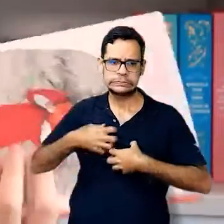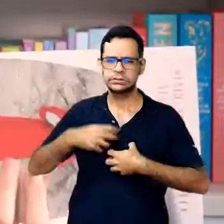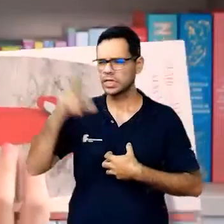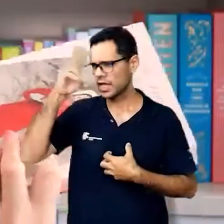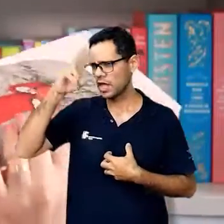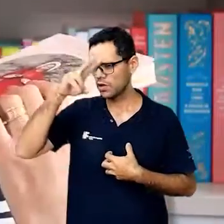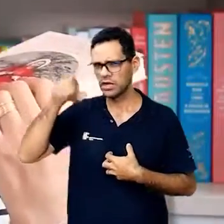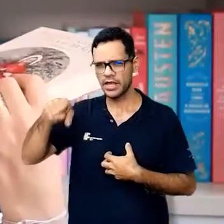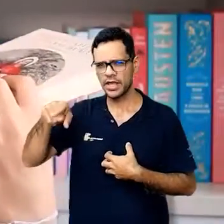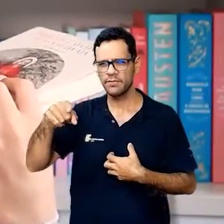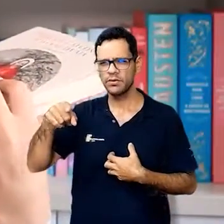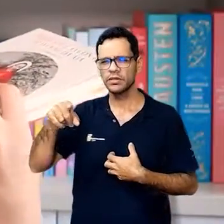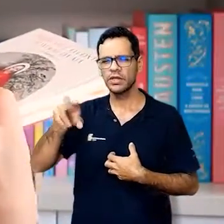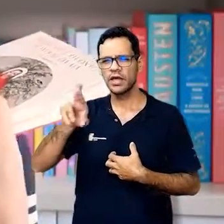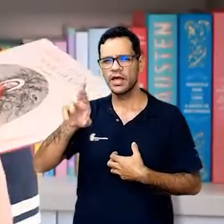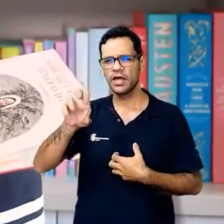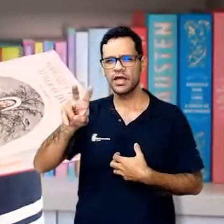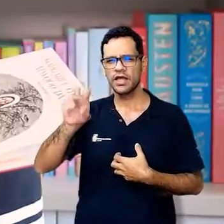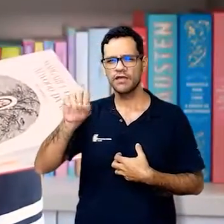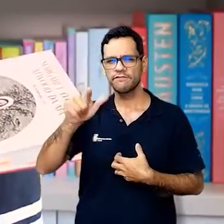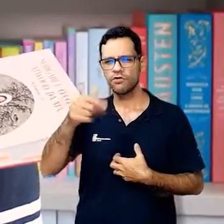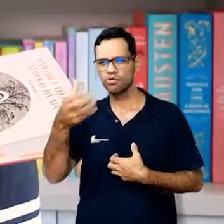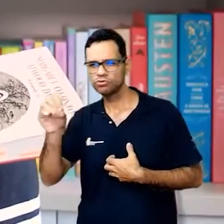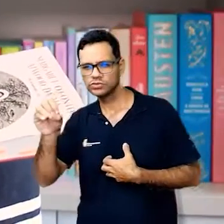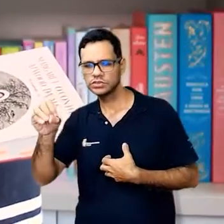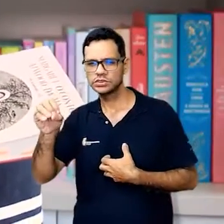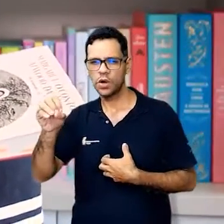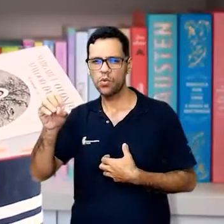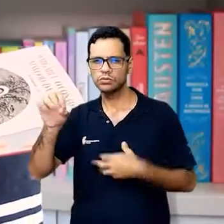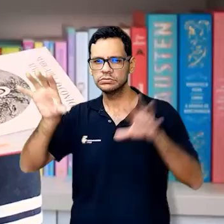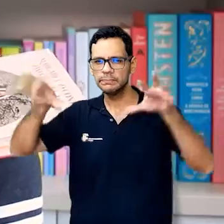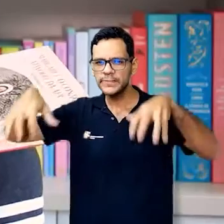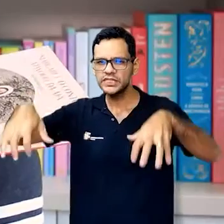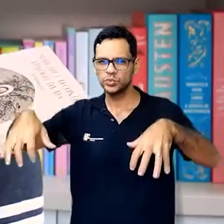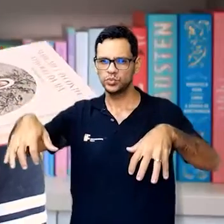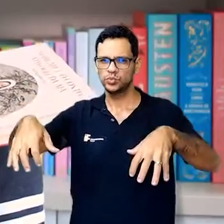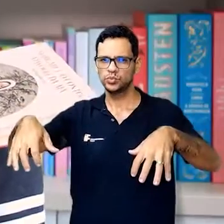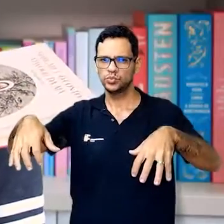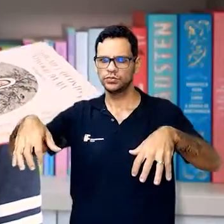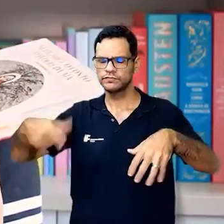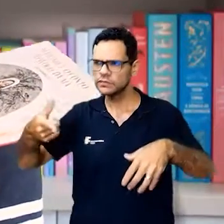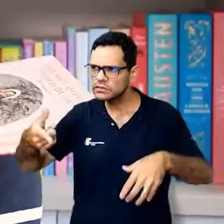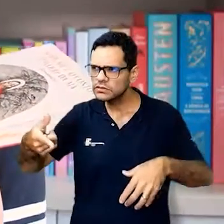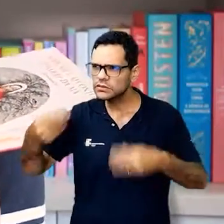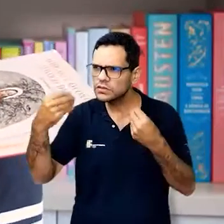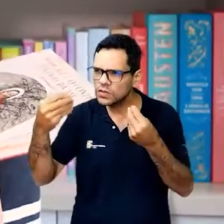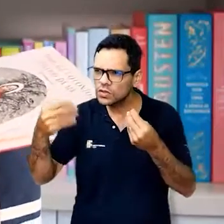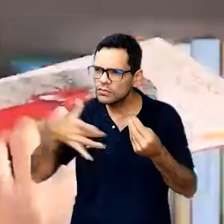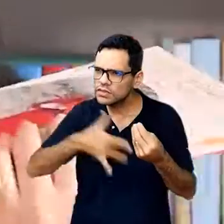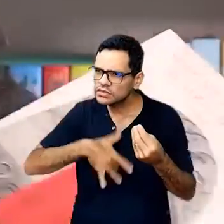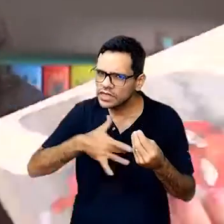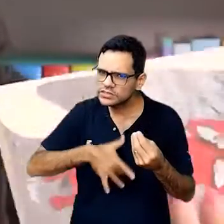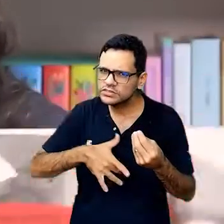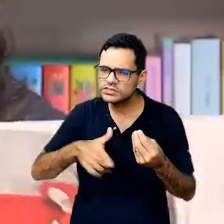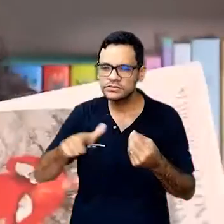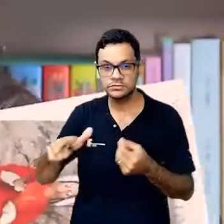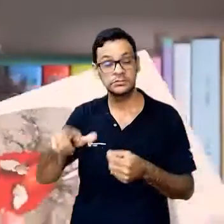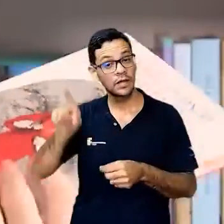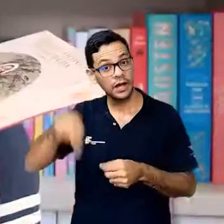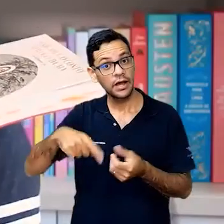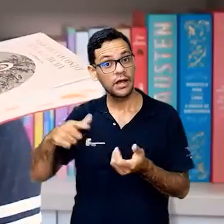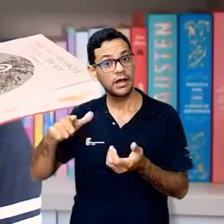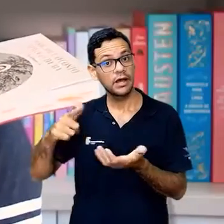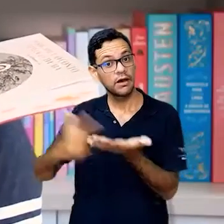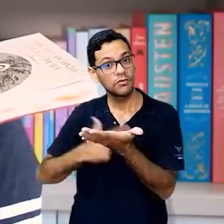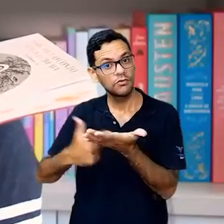muito impactantes, assim. Eu lembro que quando eu li A Revolução dos Bichos, eu fiquei assim, caraca, não creio, tipo, meu Deus, isso não pode acontecer, tadinho desses